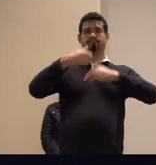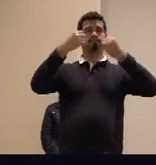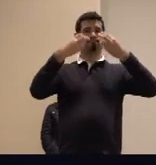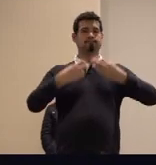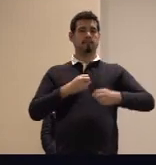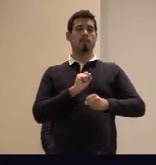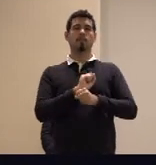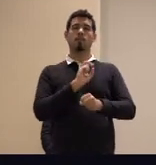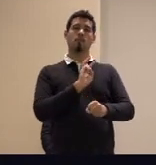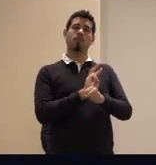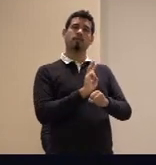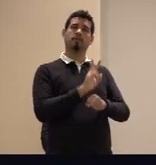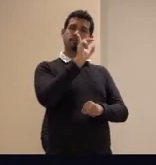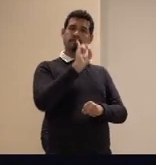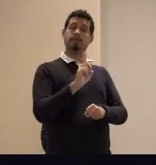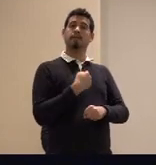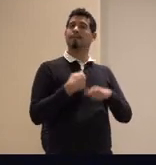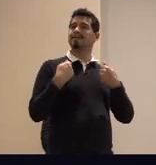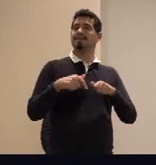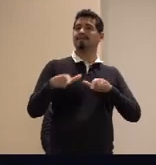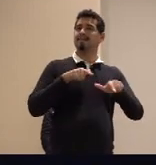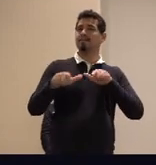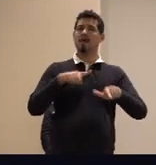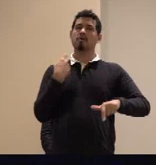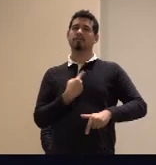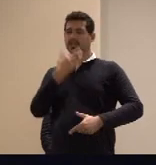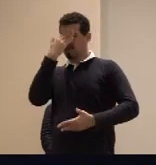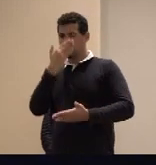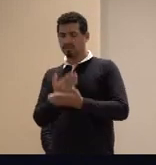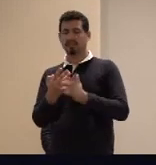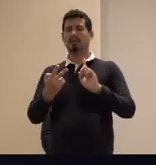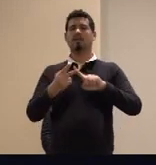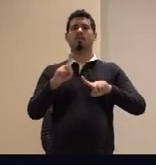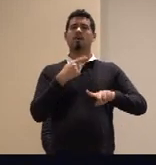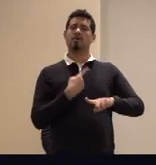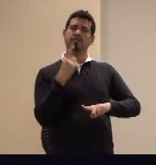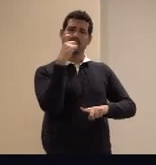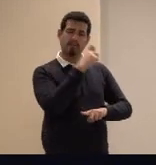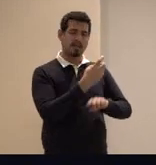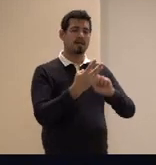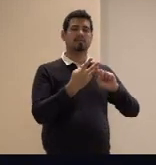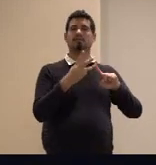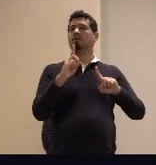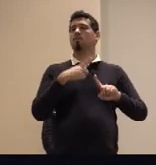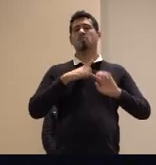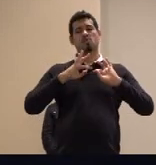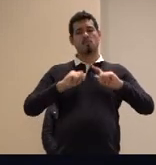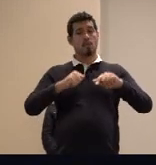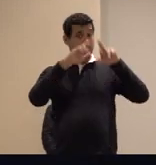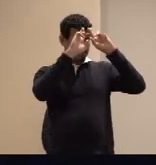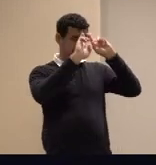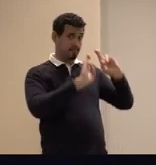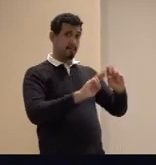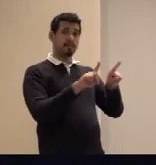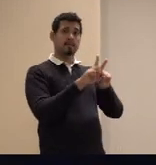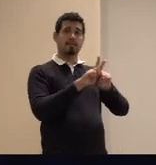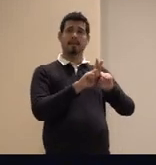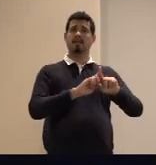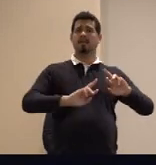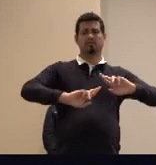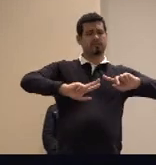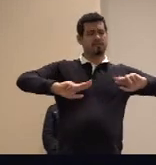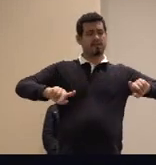defesa de direitos, a gente tem que trabalhar com as nossas crenças, com as nossas dificuldades, com respeito à diversidade,